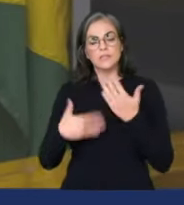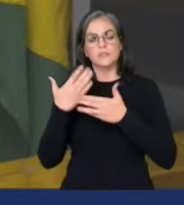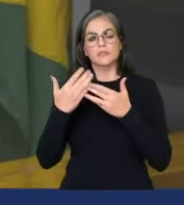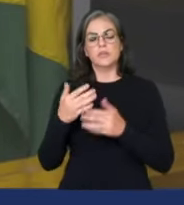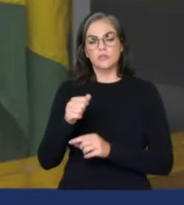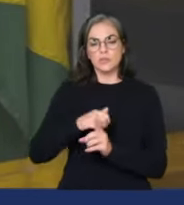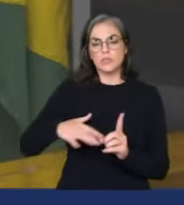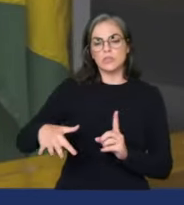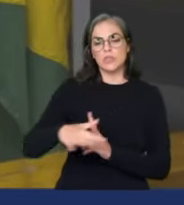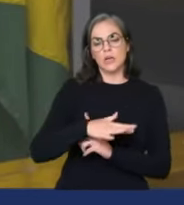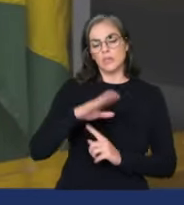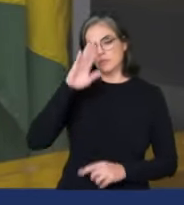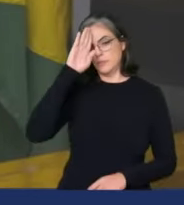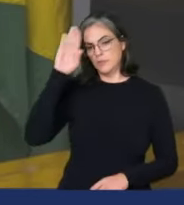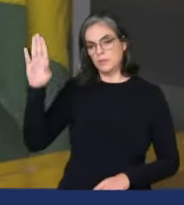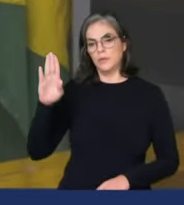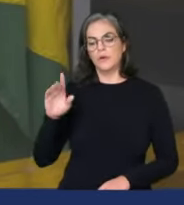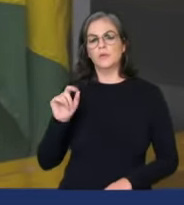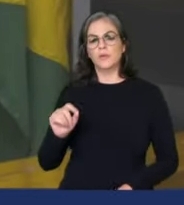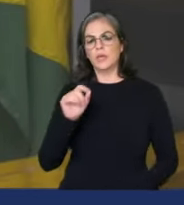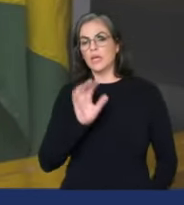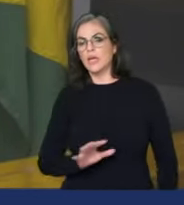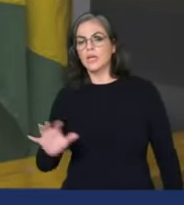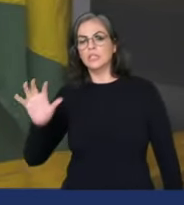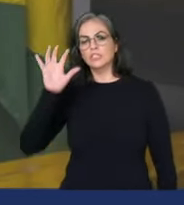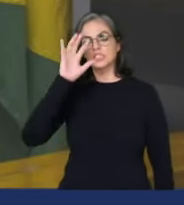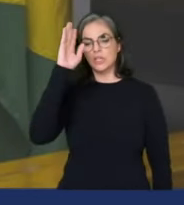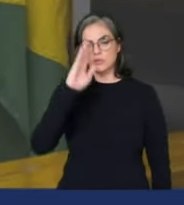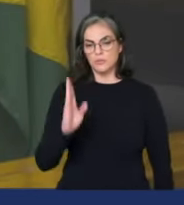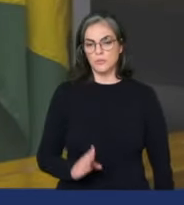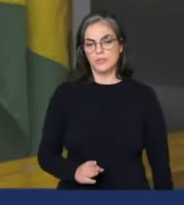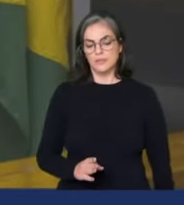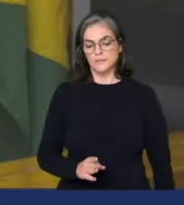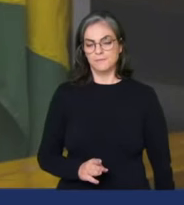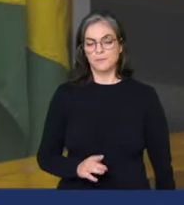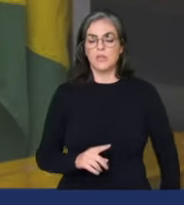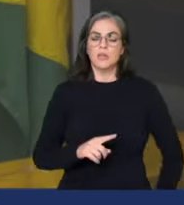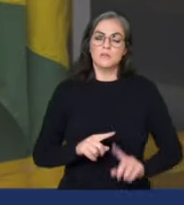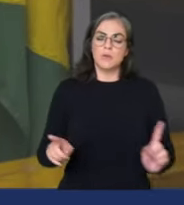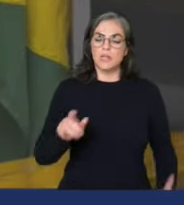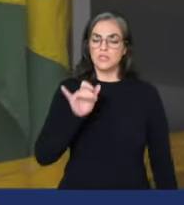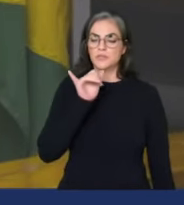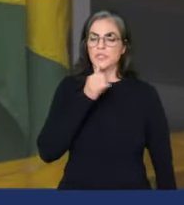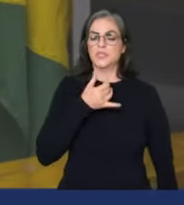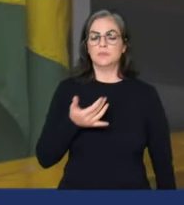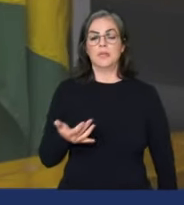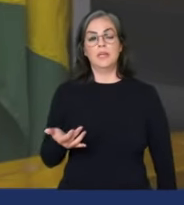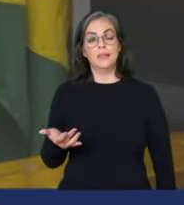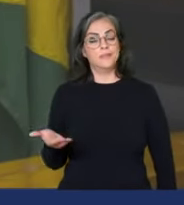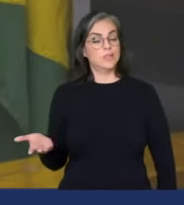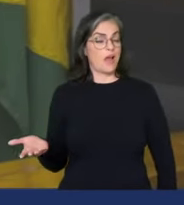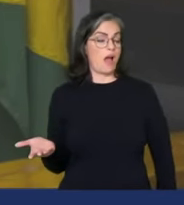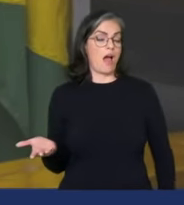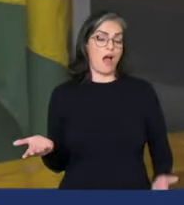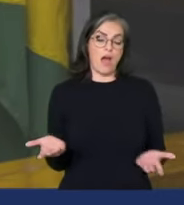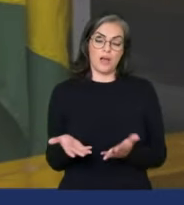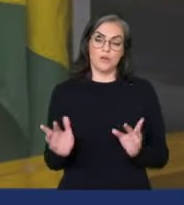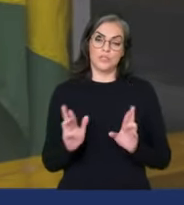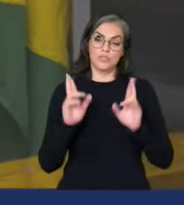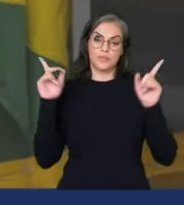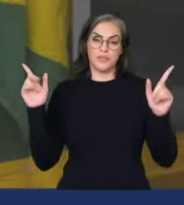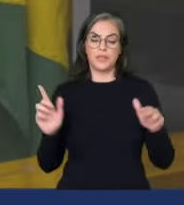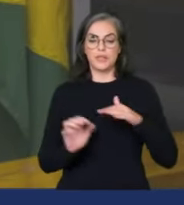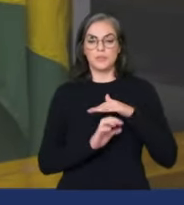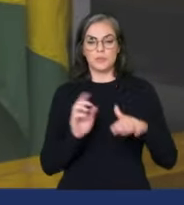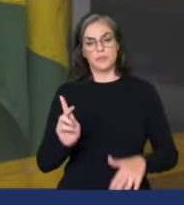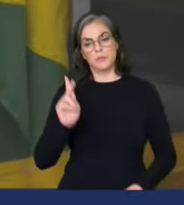social e principalmente regional do nosso país. Infelizmente, o que temos hoje não é essa Petrobras. É uma Petrobras que não tem